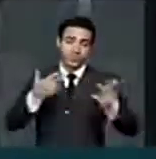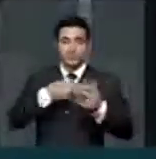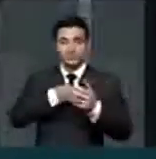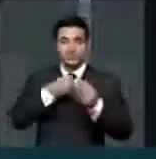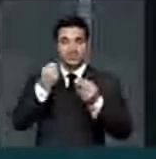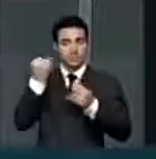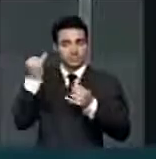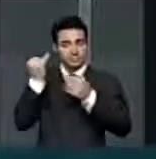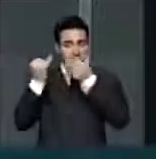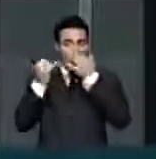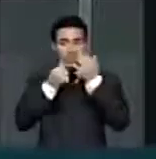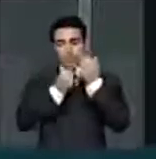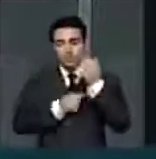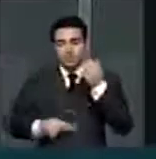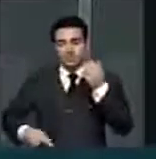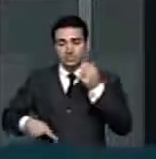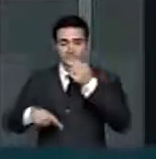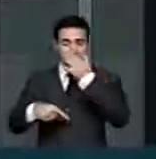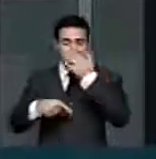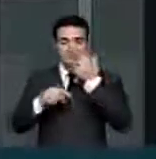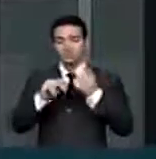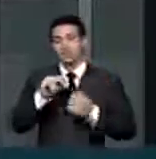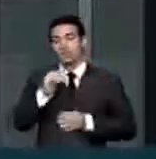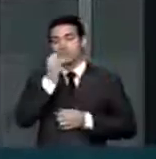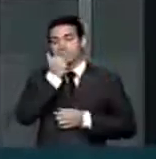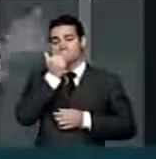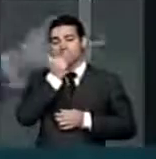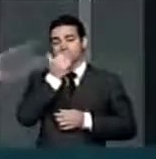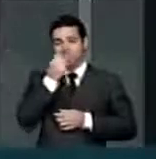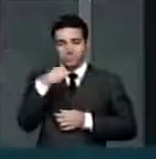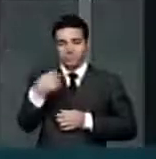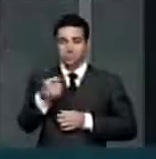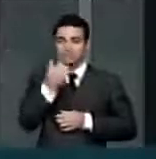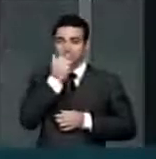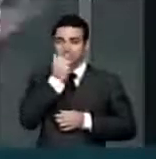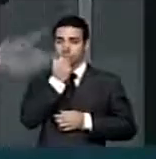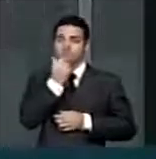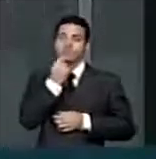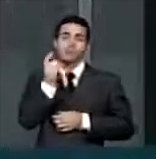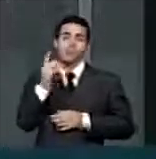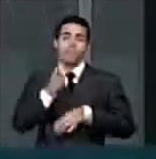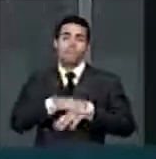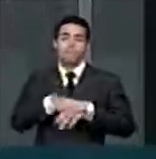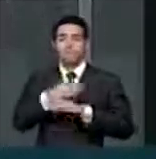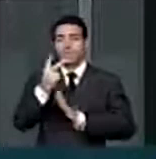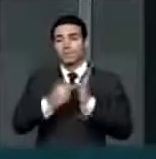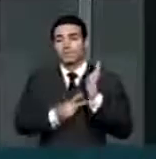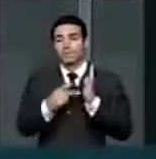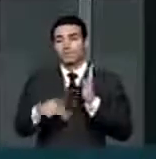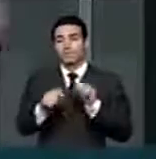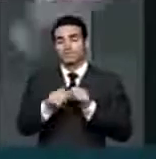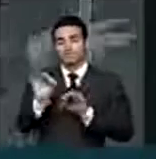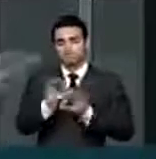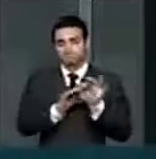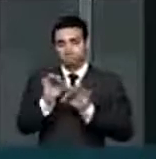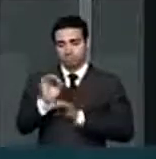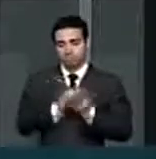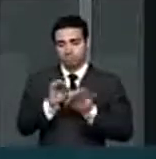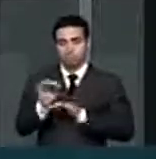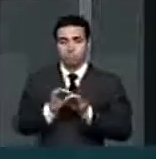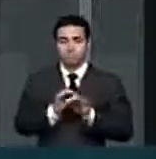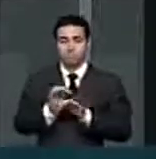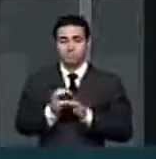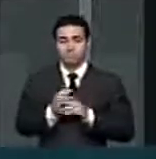O presidente Henrique Eduardo Alves, no seu programa de gestão na casa nesse